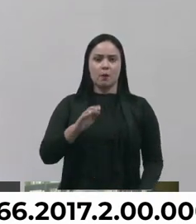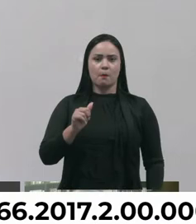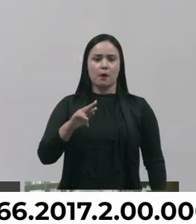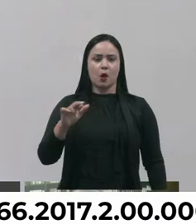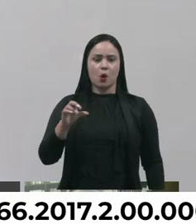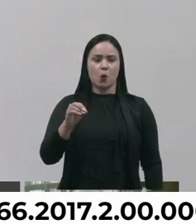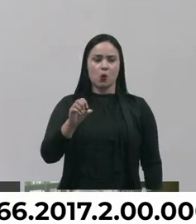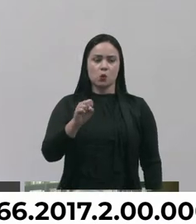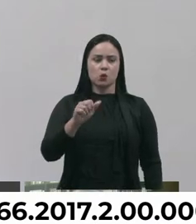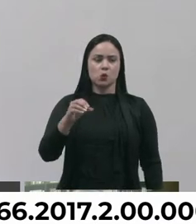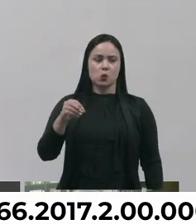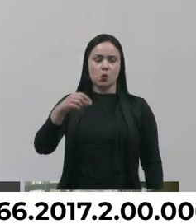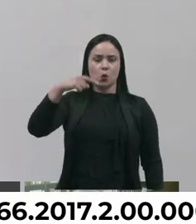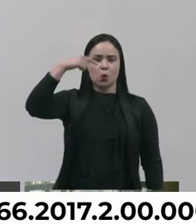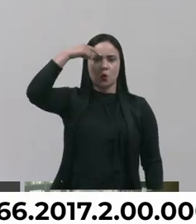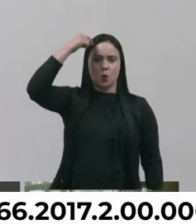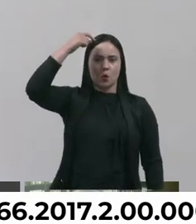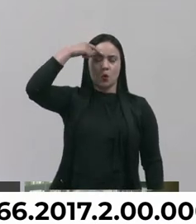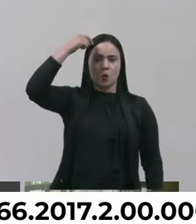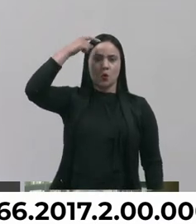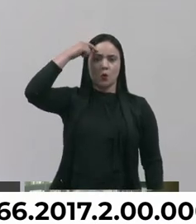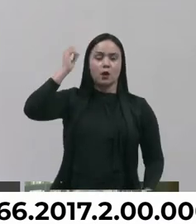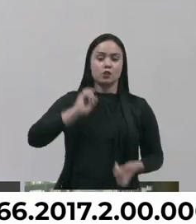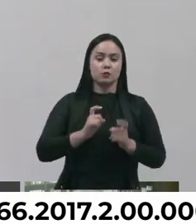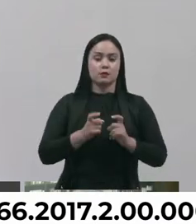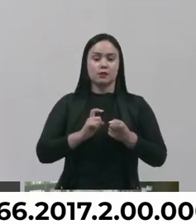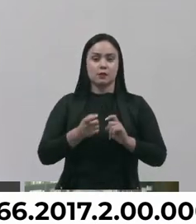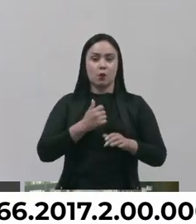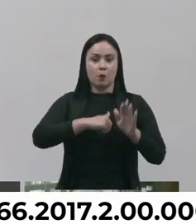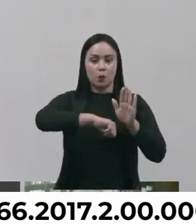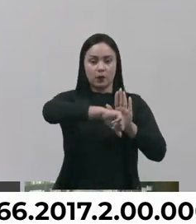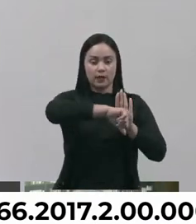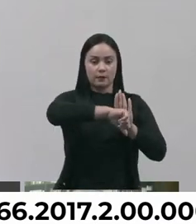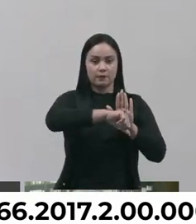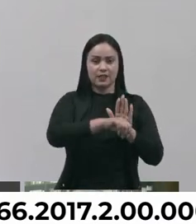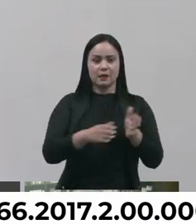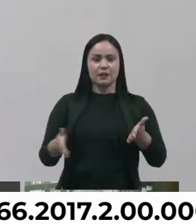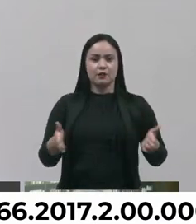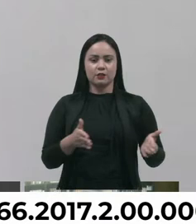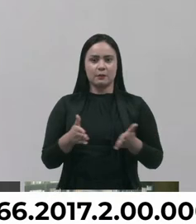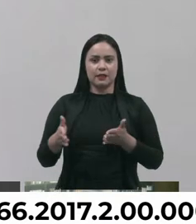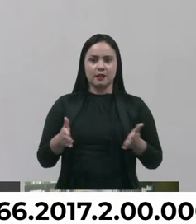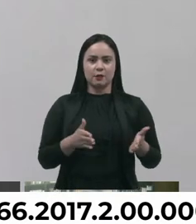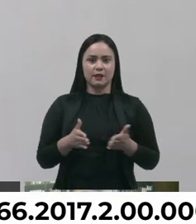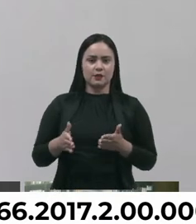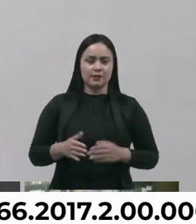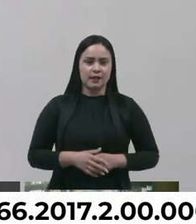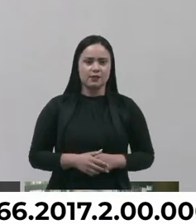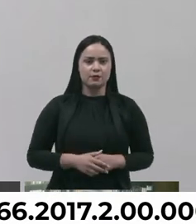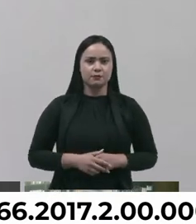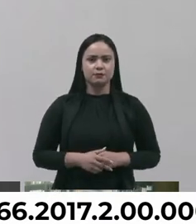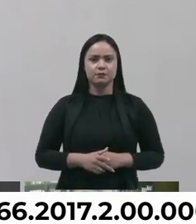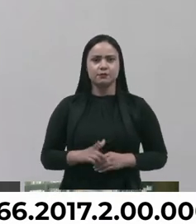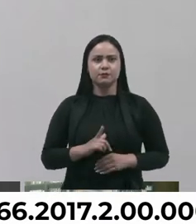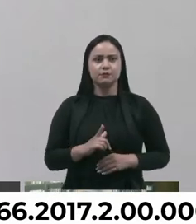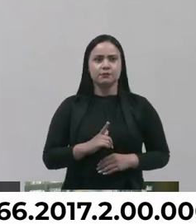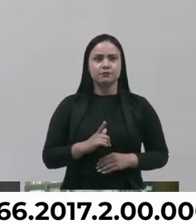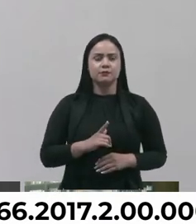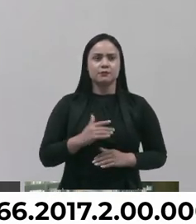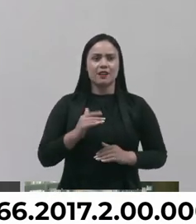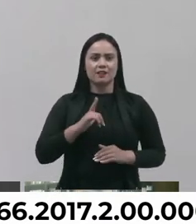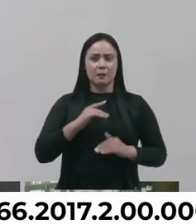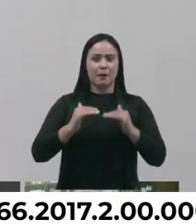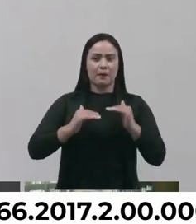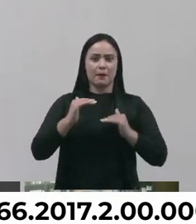diz que, capitulada a infração administrativa como crime, o prazo prescricional da respectiva ação disciplinar tem por